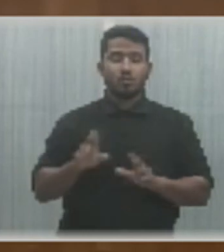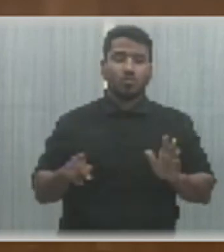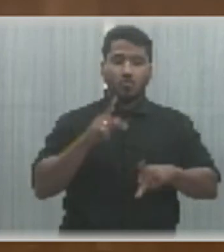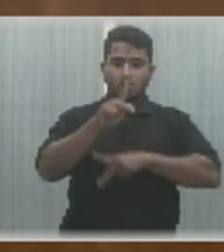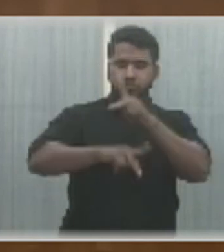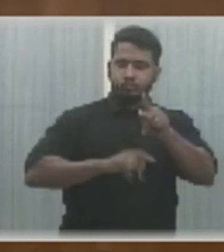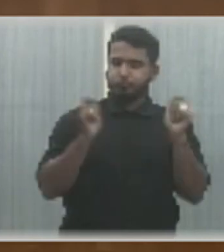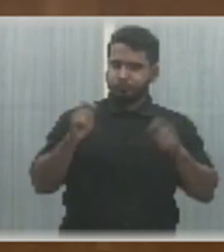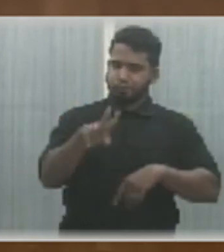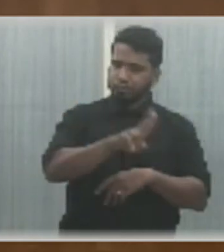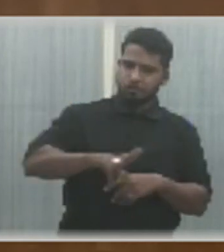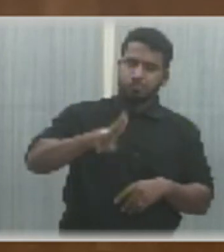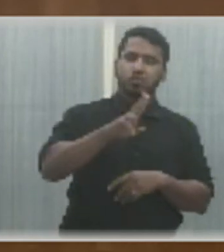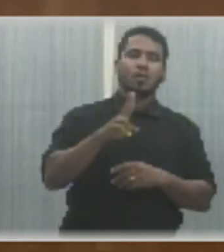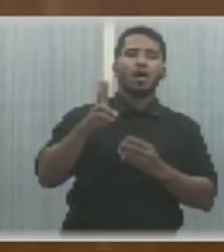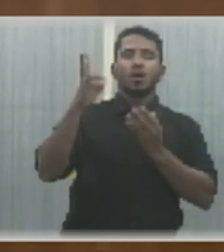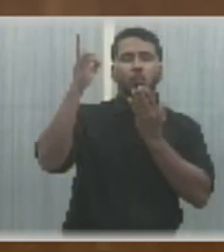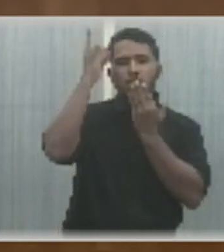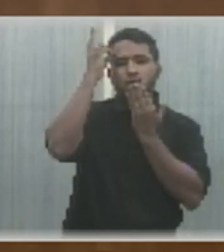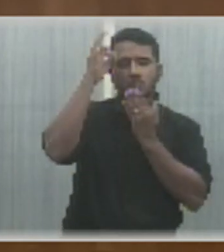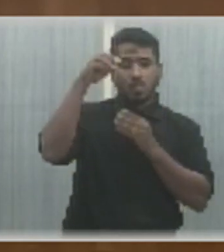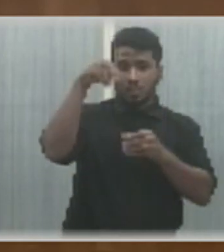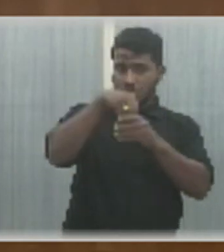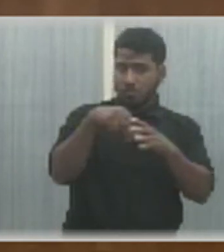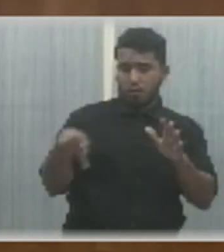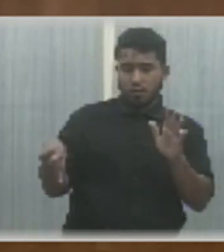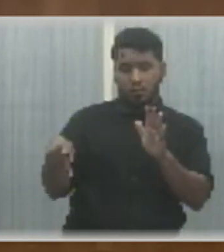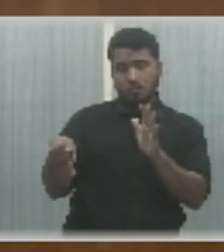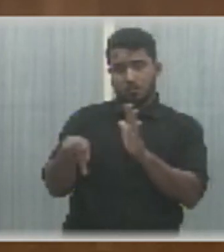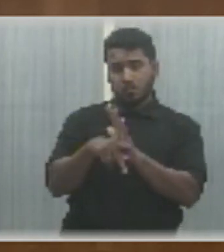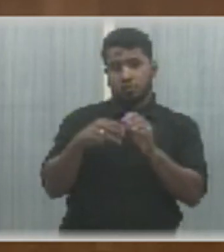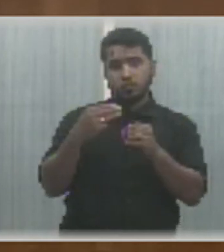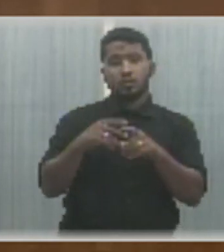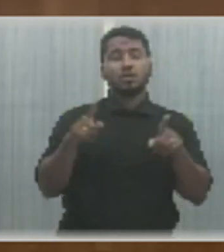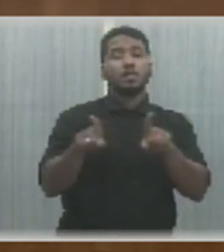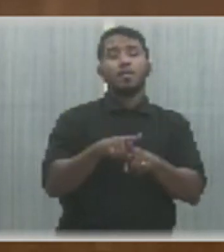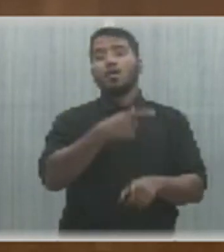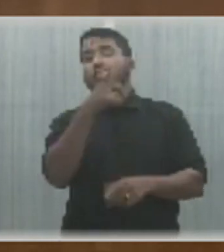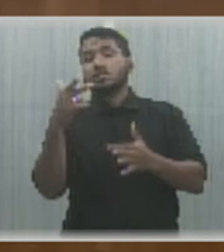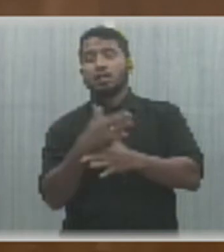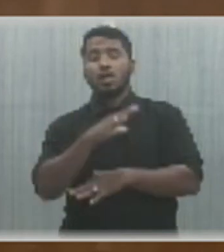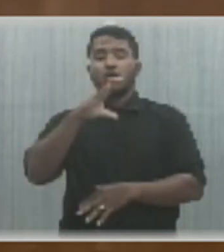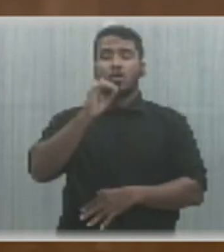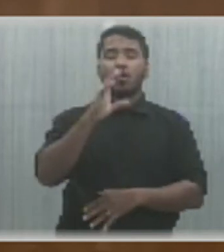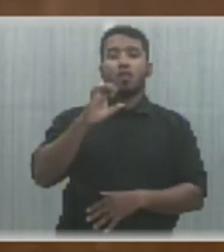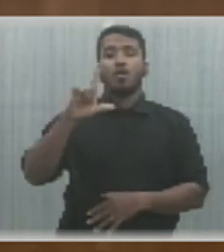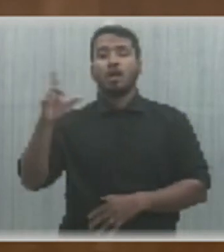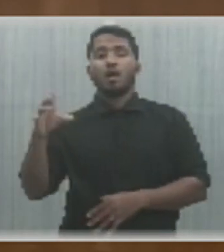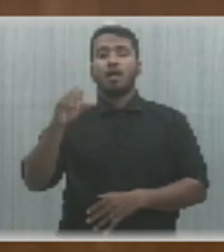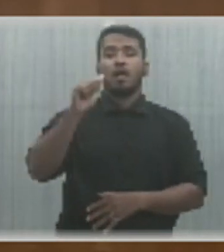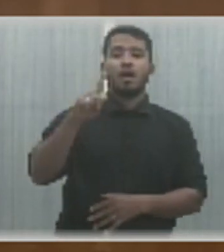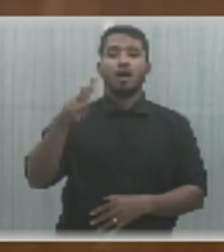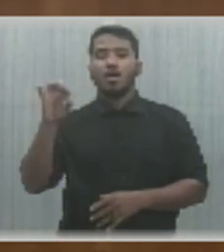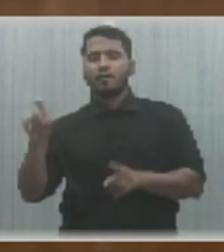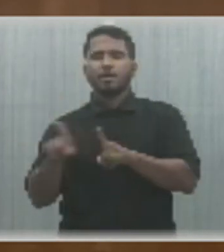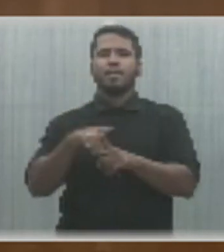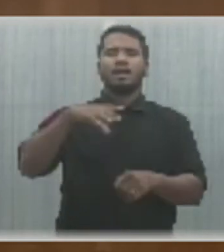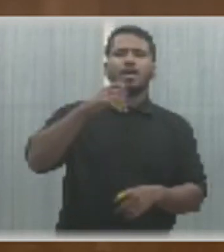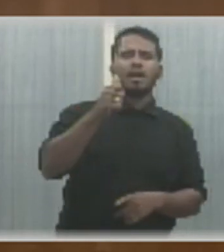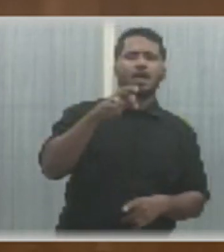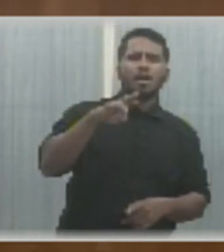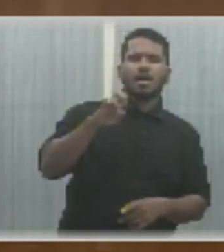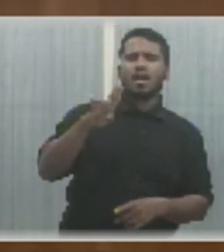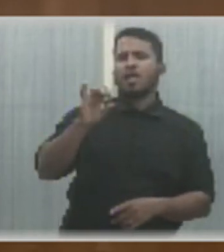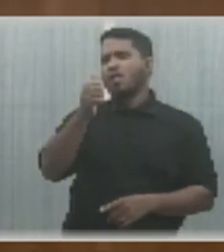comunidade indígena ali naquele município. Também Cocal dos Alves, numa outra região, Caraúbas e